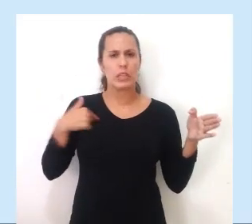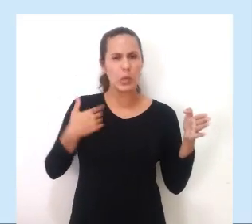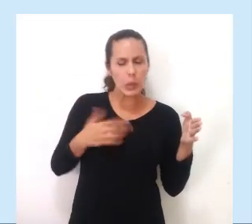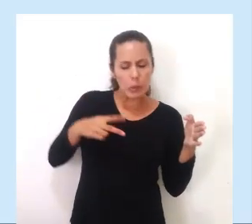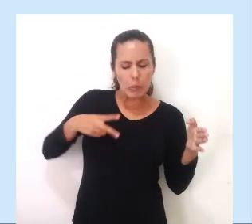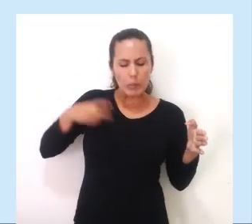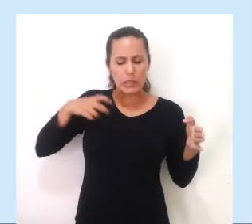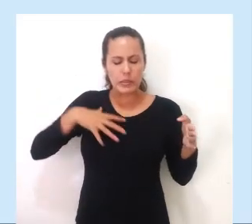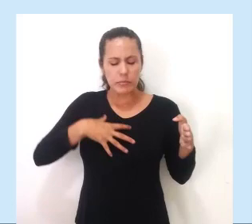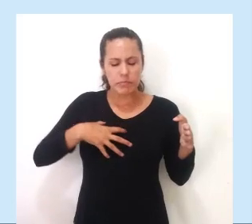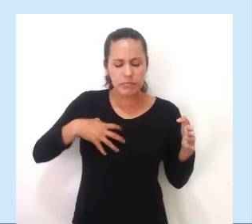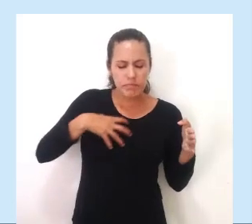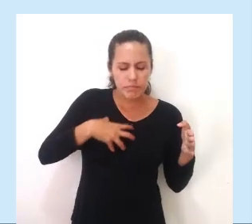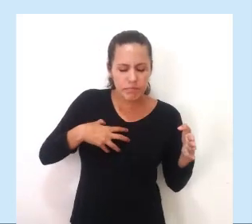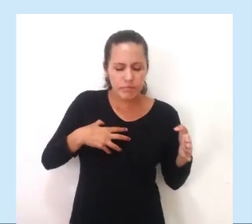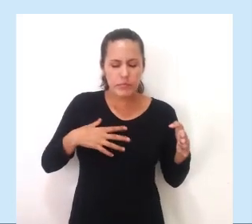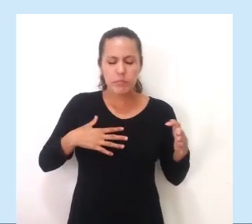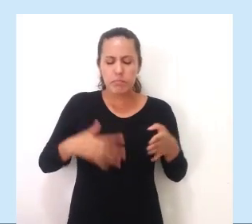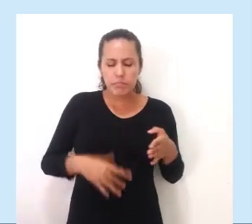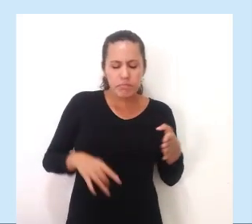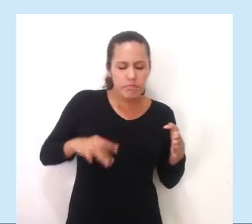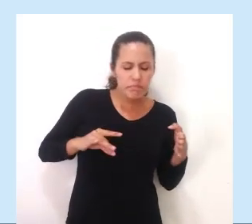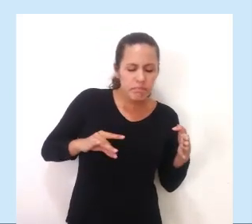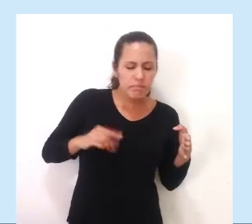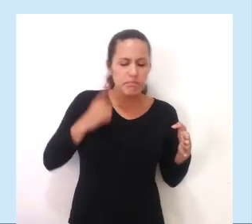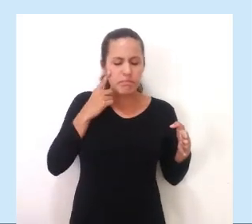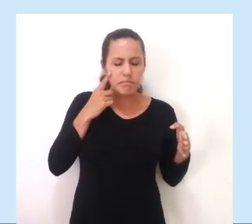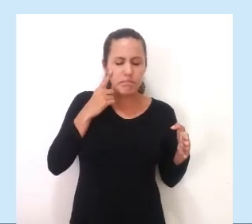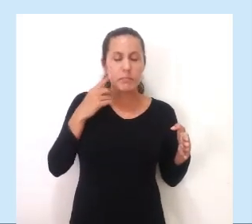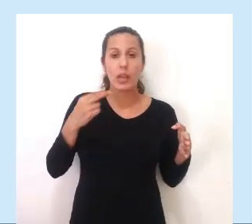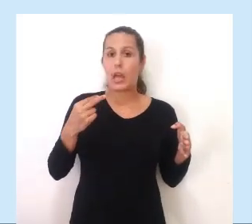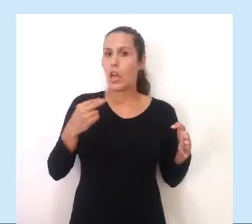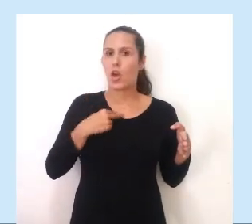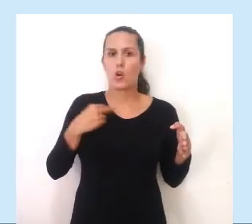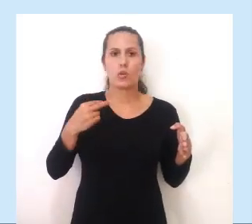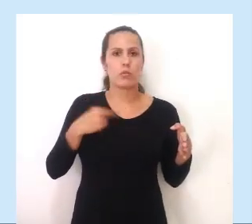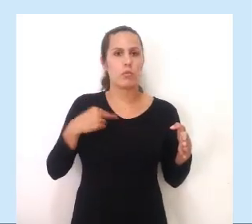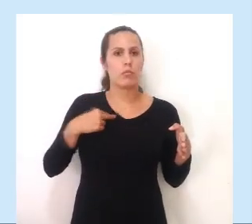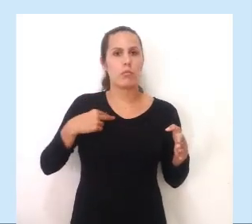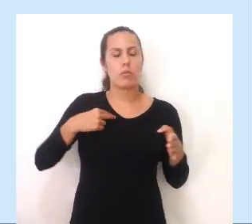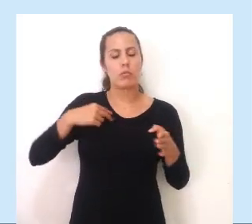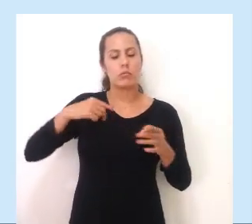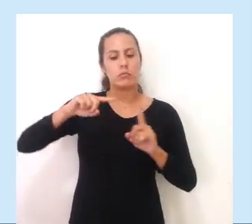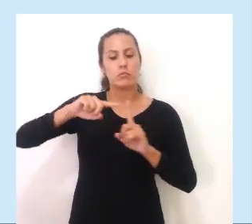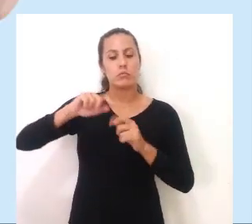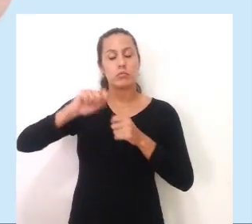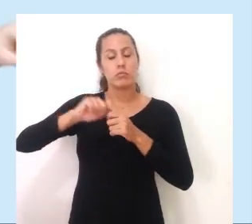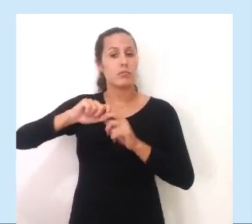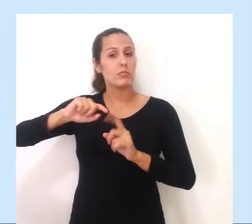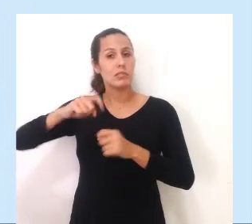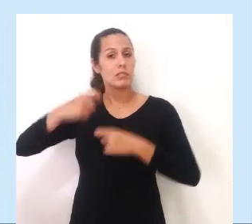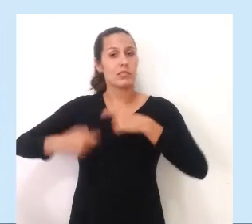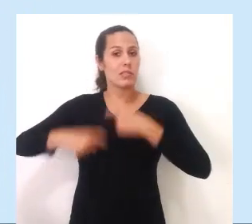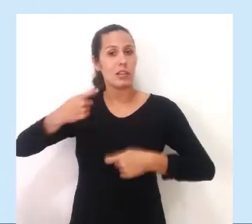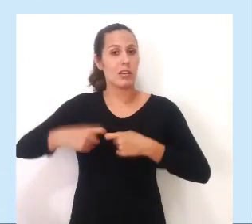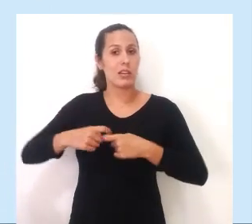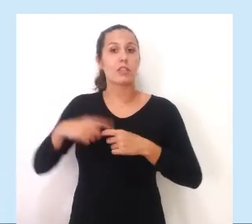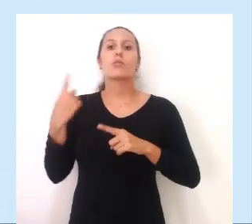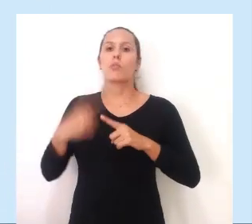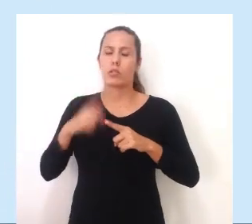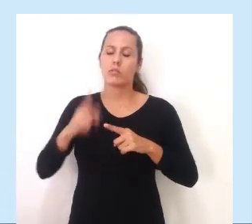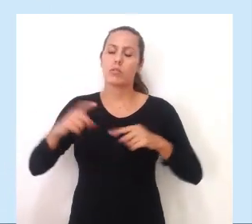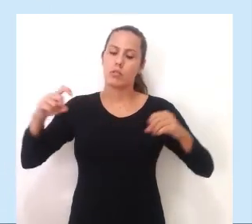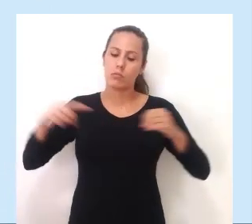a secreçãozinha clara de ovo na minha calcinha, eu não posso ter relação sexual, senão